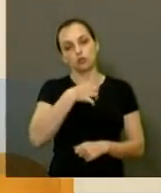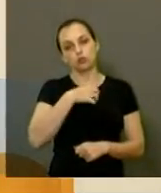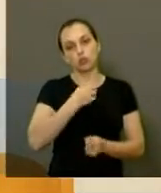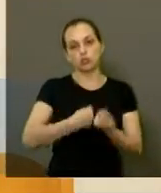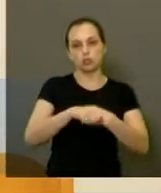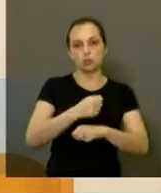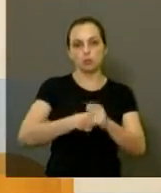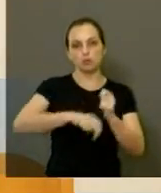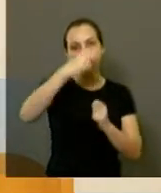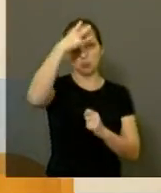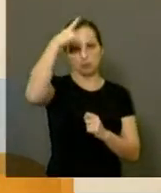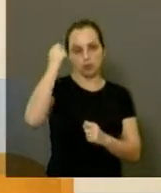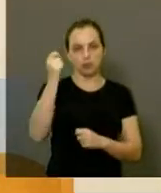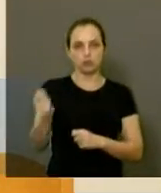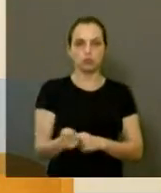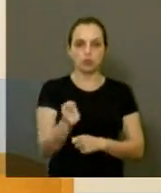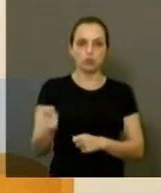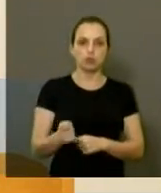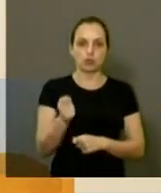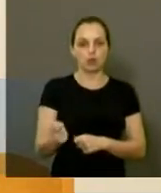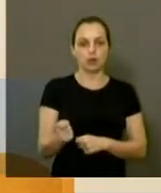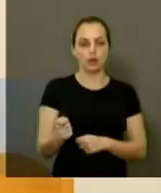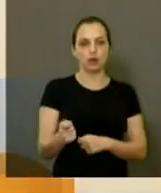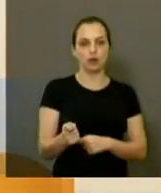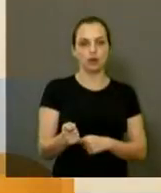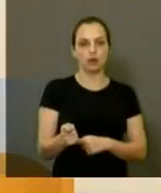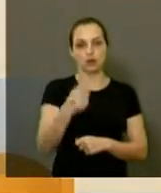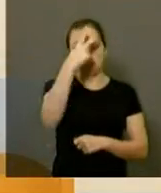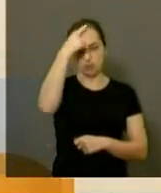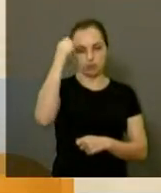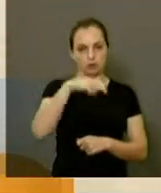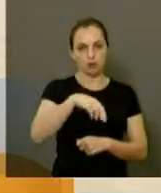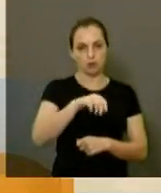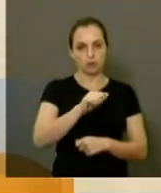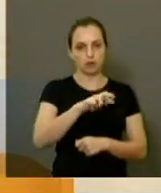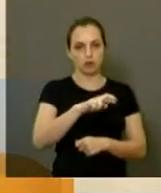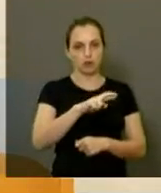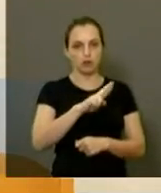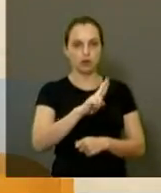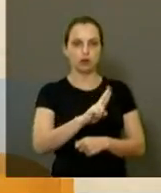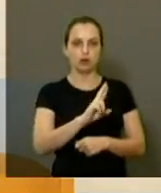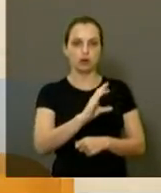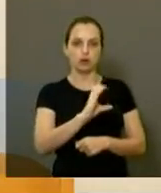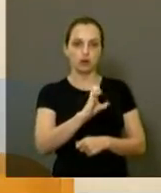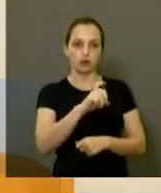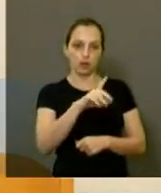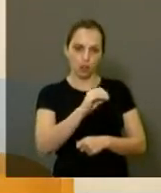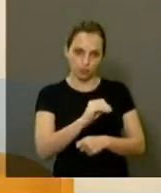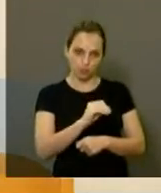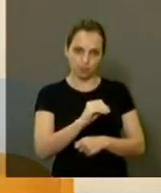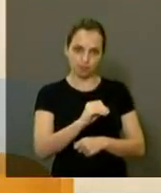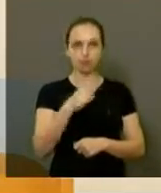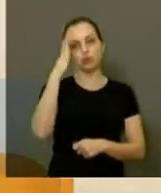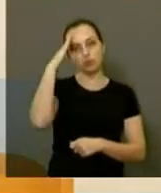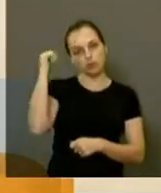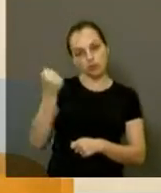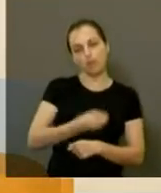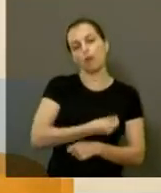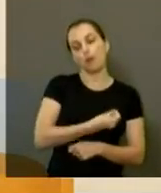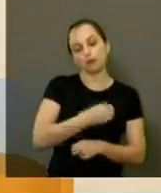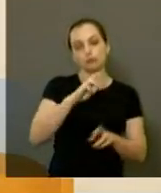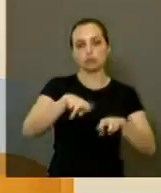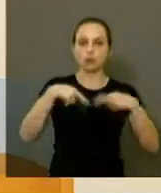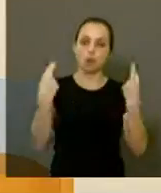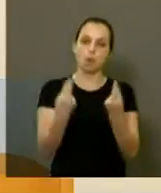atual prefeito da nossa cidade, o prefeito Marcelo Barbieri. Todos sabem que acabei não participando dessa